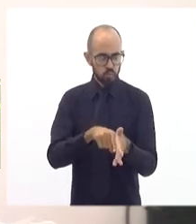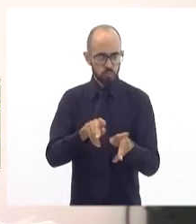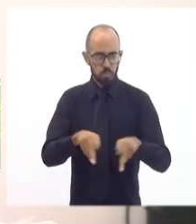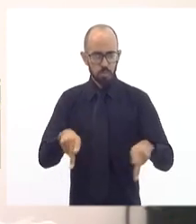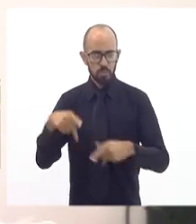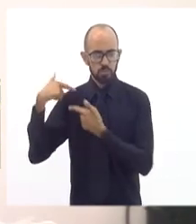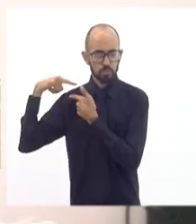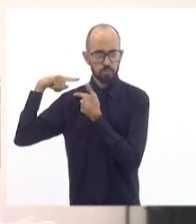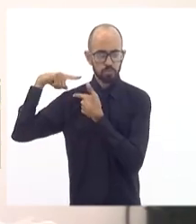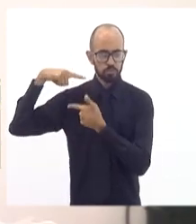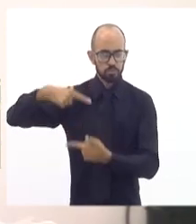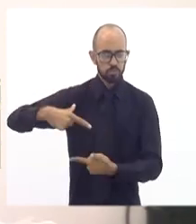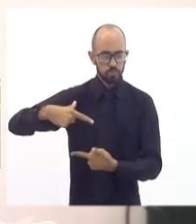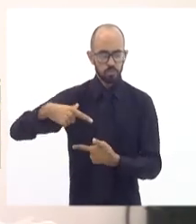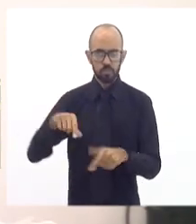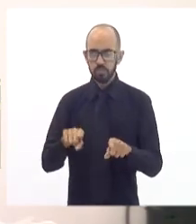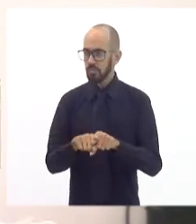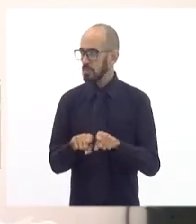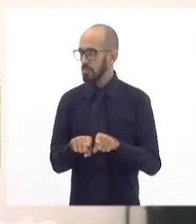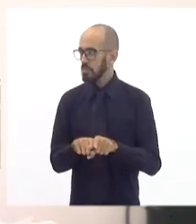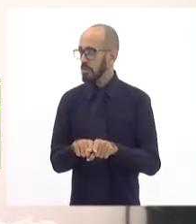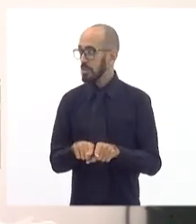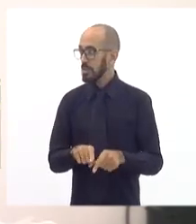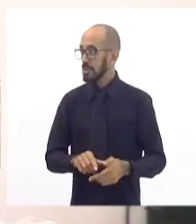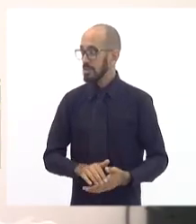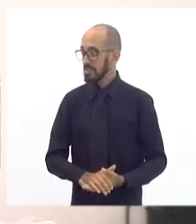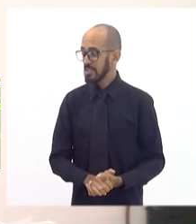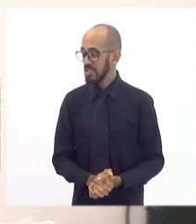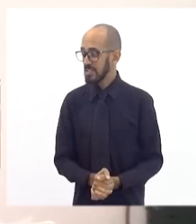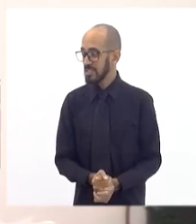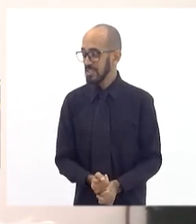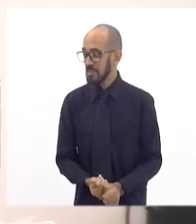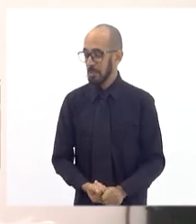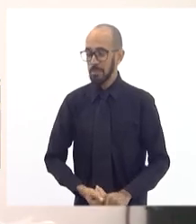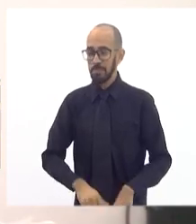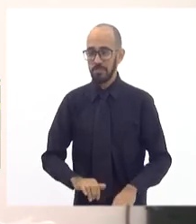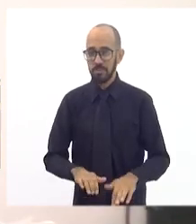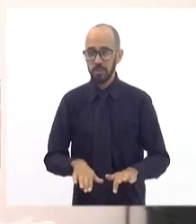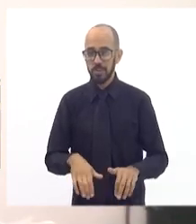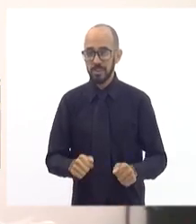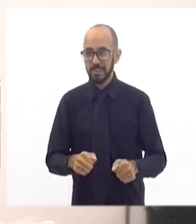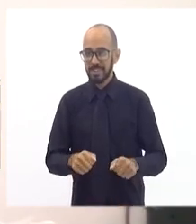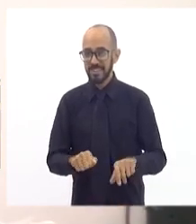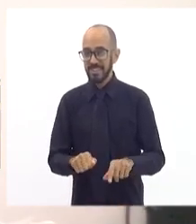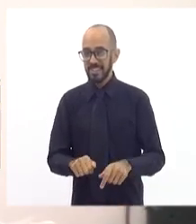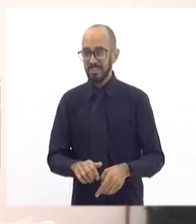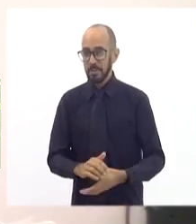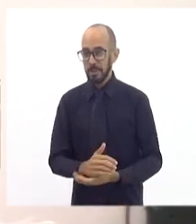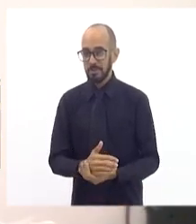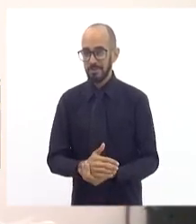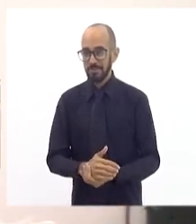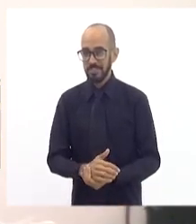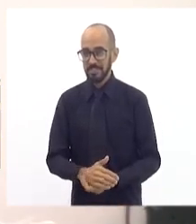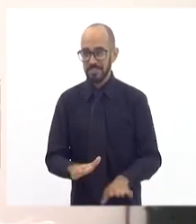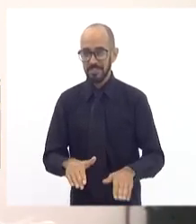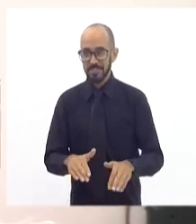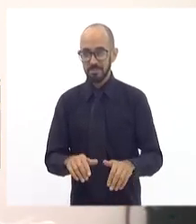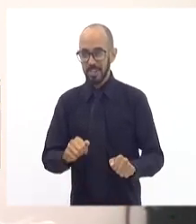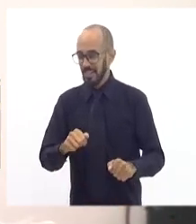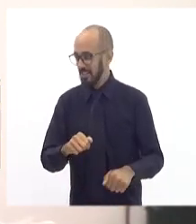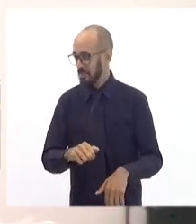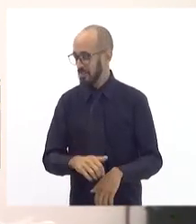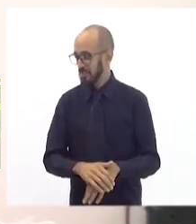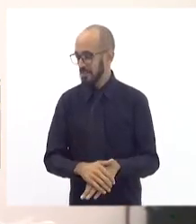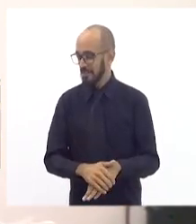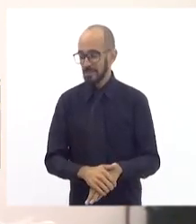construção da termelétrica em Peruíbe a gás todos legalmente com mobilização Popular Vamos continuar investigando Então avise seus investidores